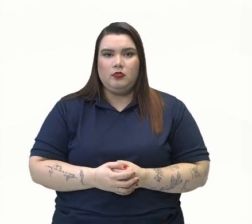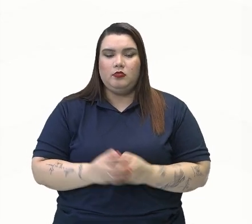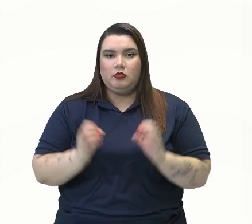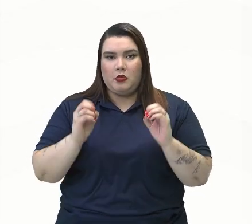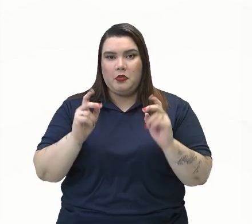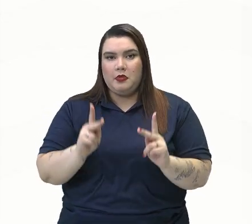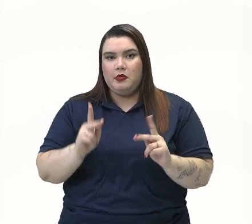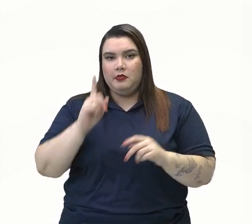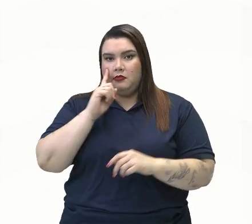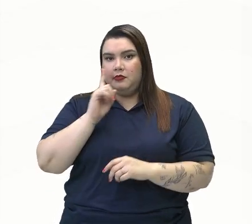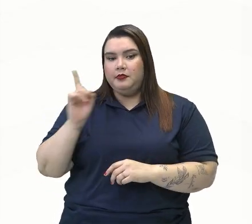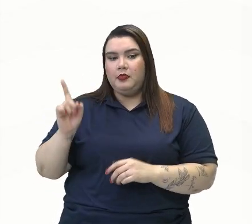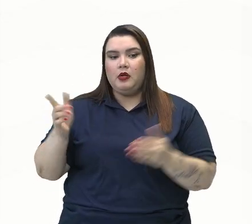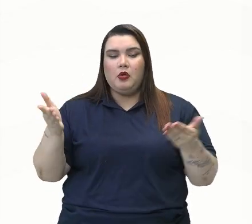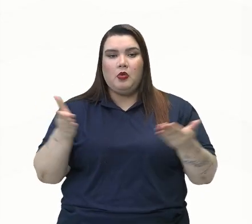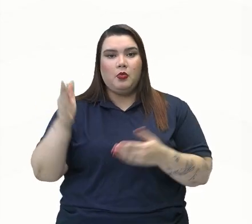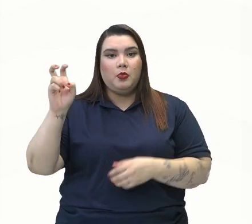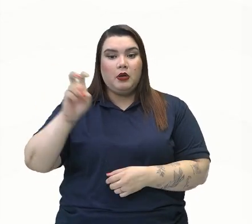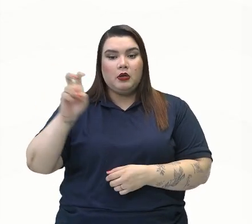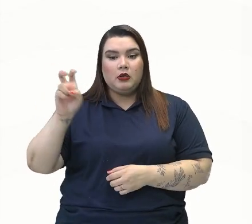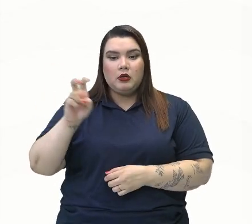né? Ou escravizar alguém.